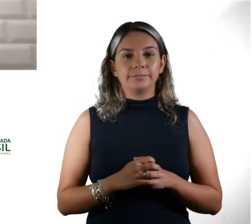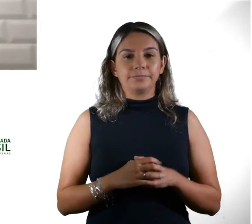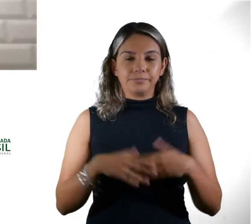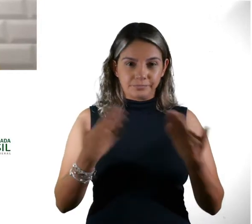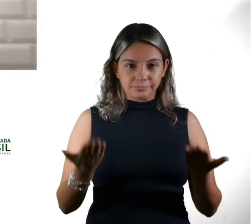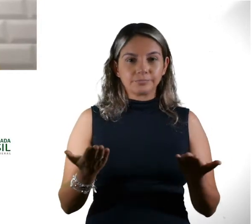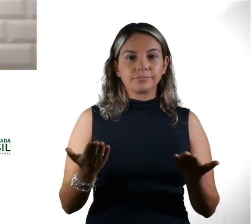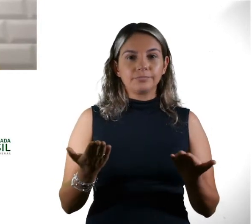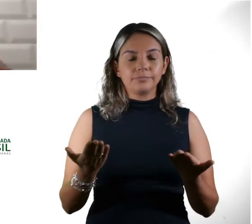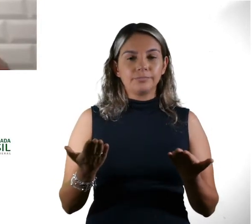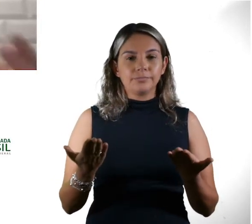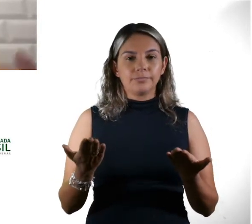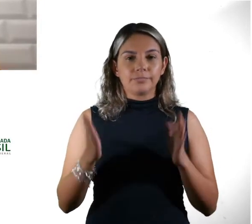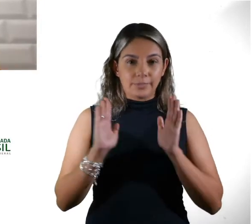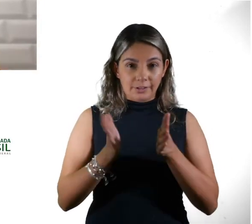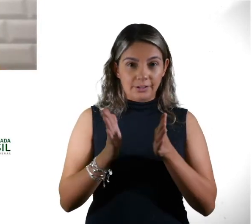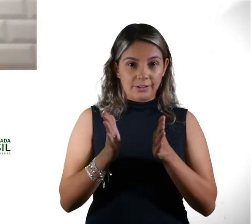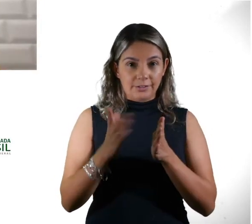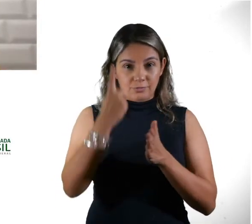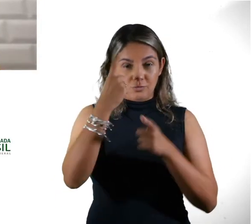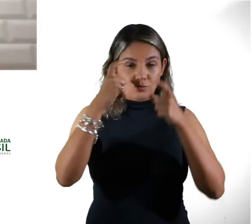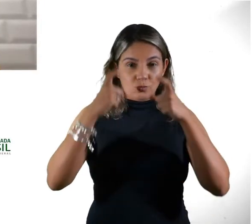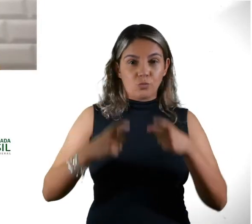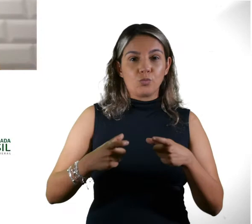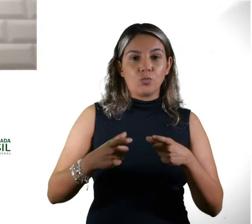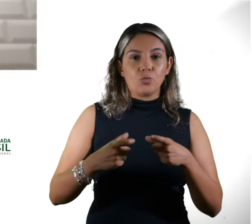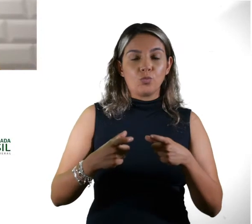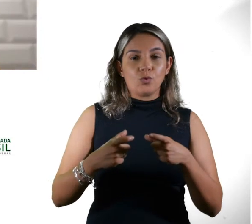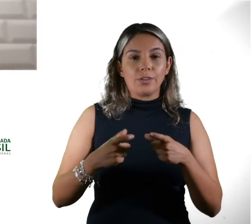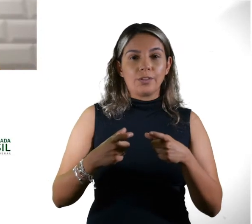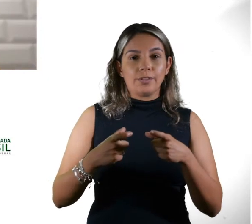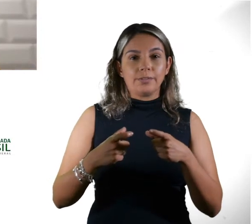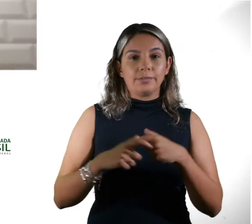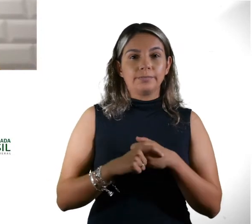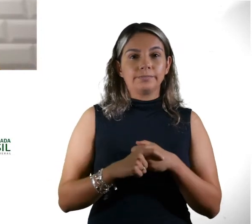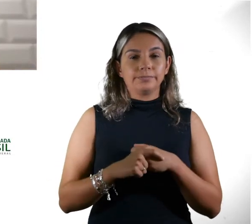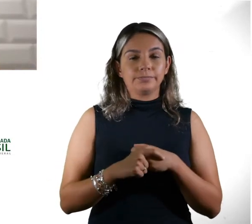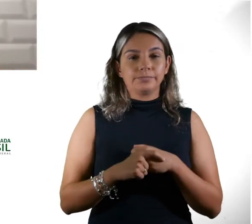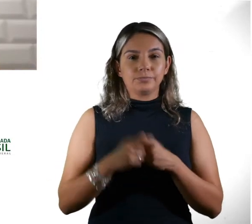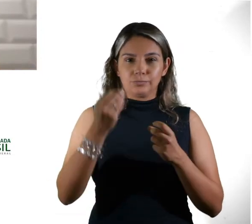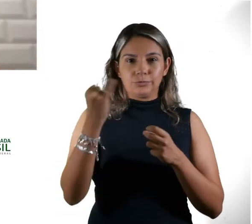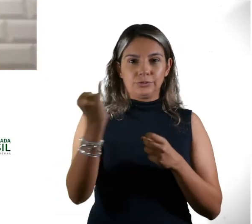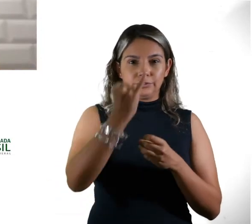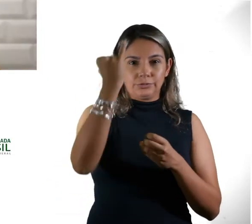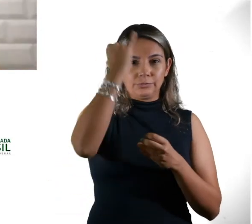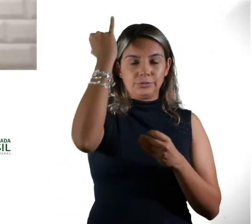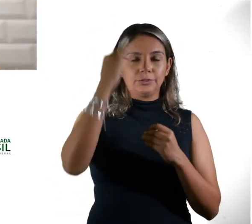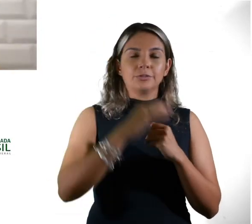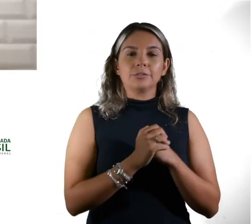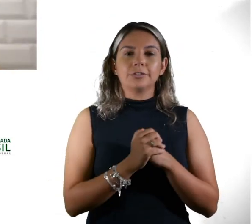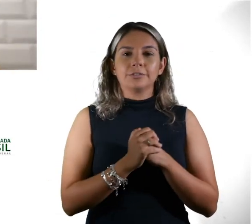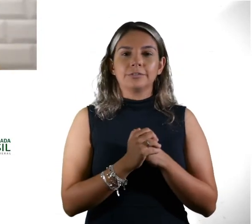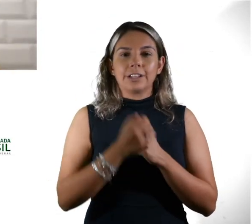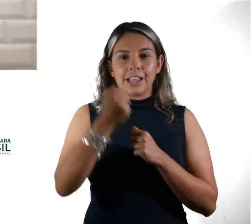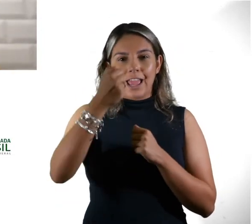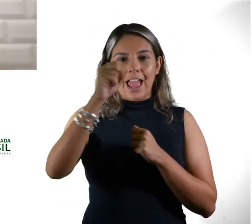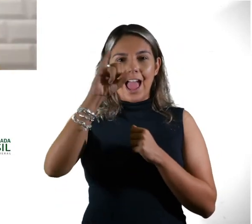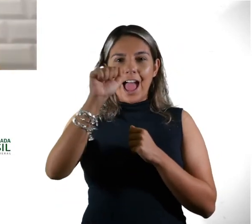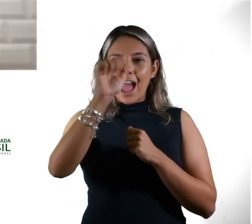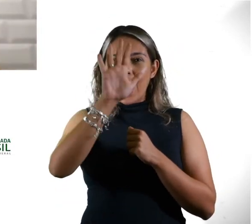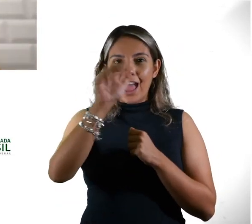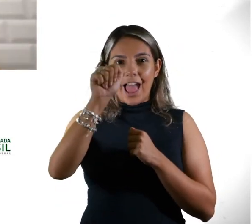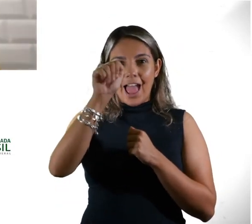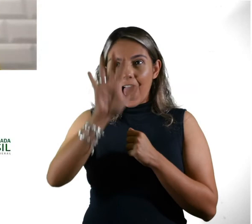portanto já era um lugar de um interposto comercial muito importante com a Ásia, com toda a Ásia,